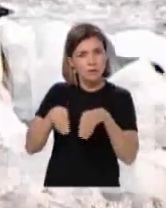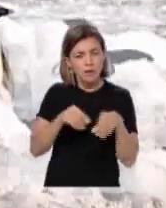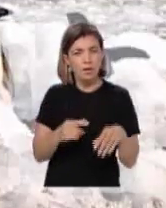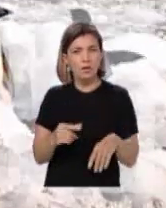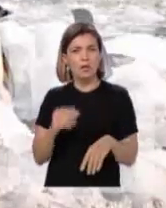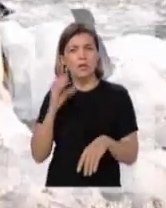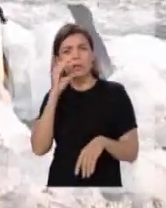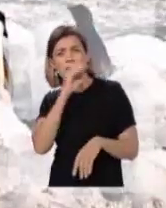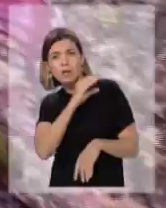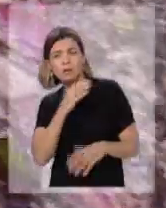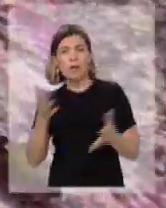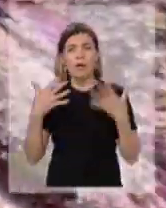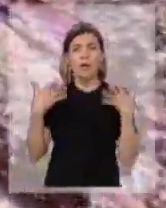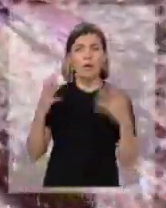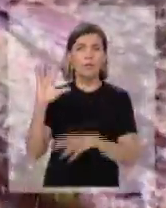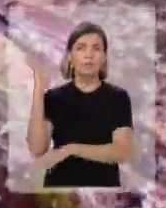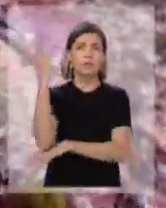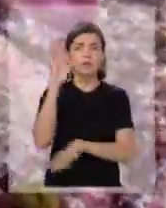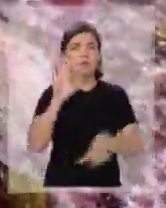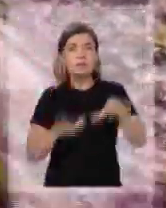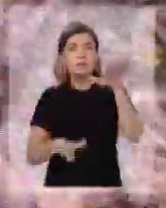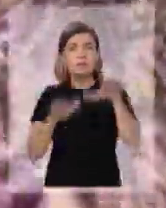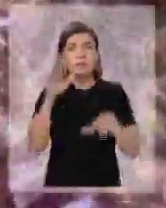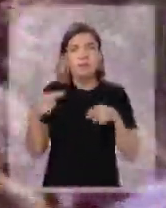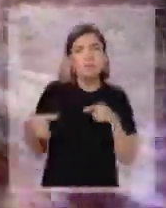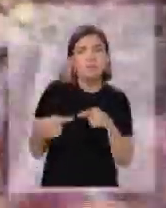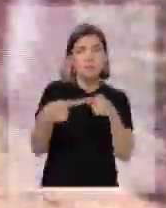solo, temperatura e paisagem.